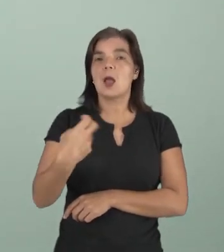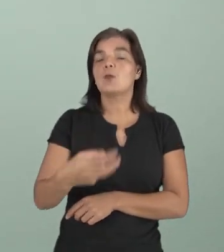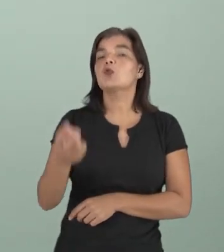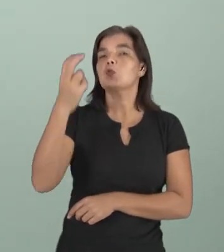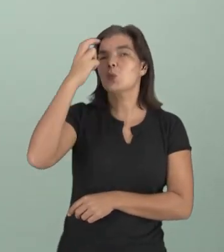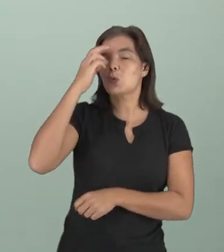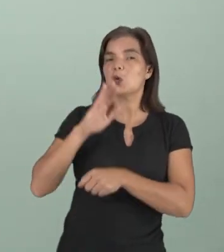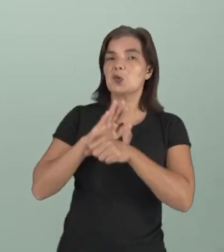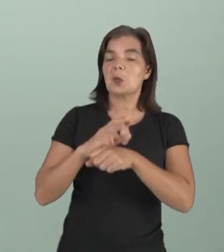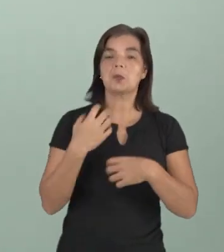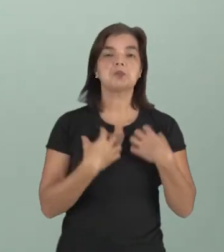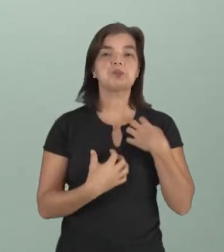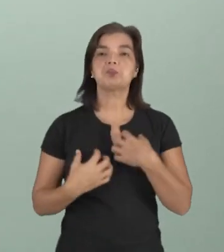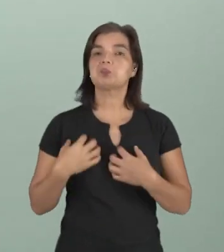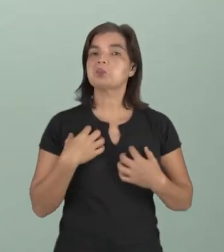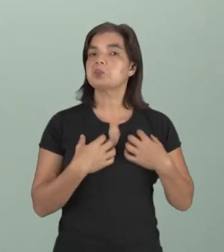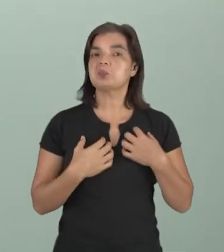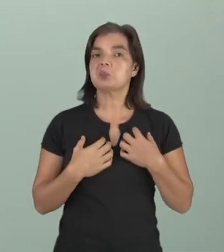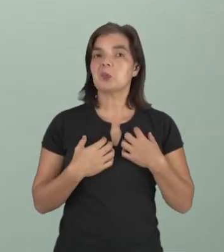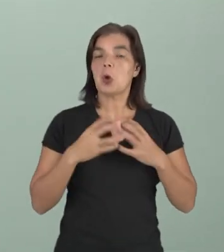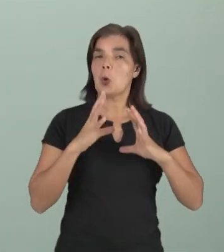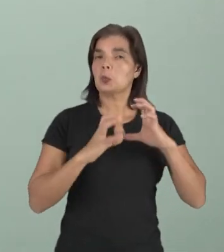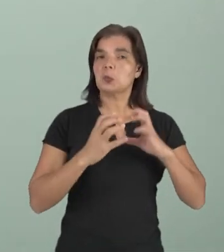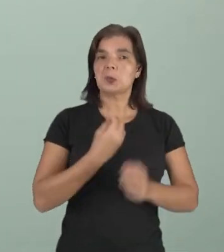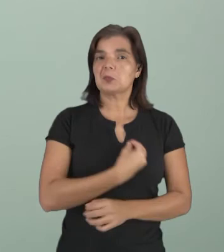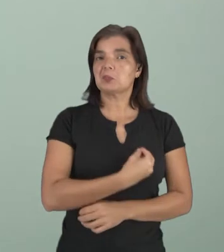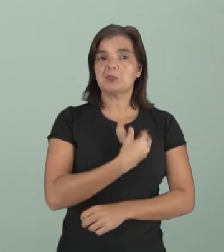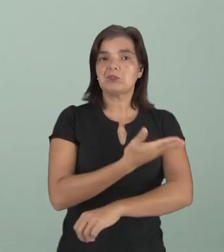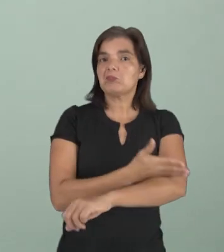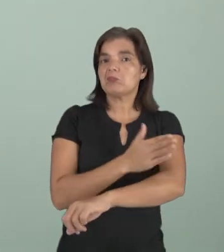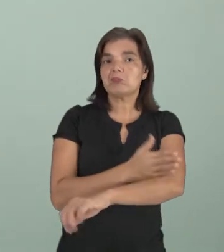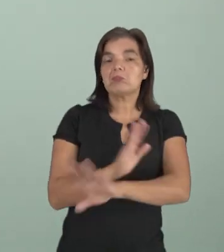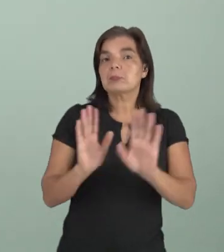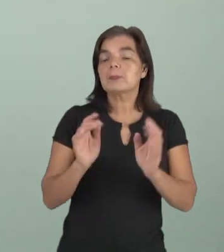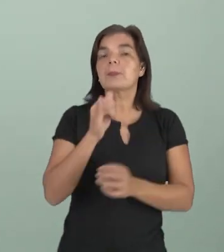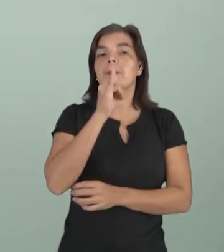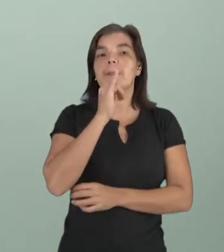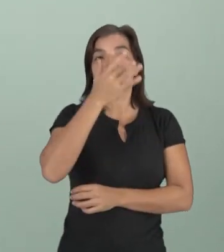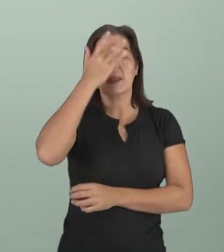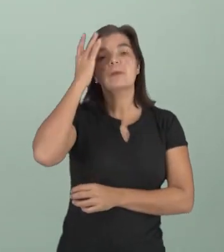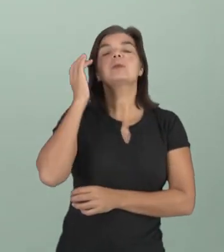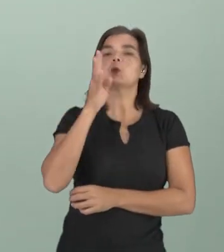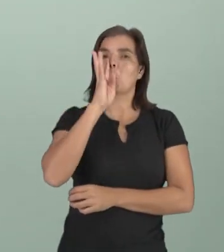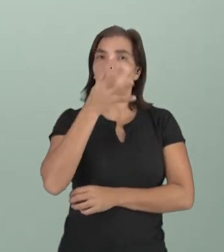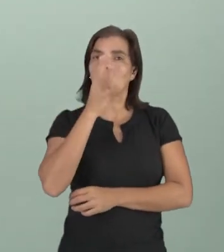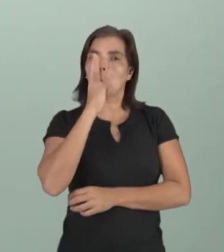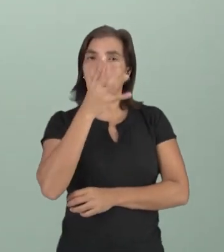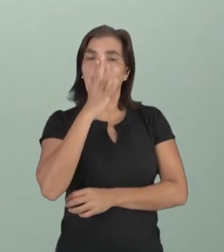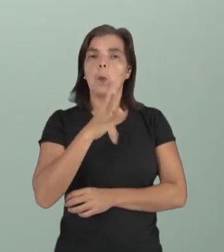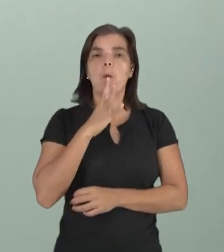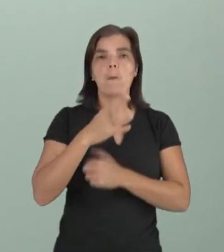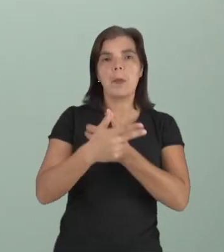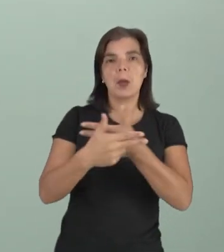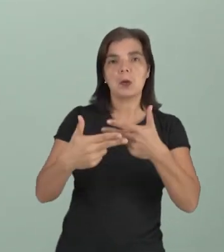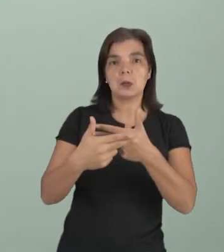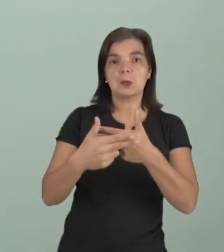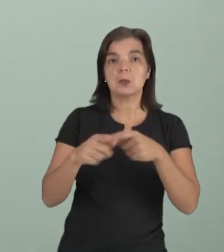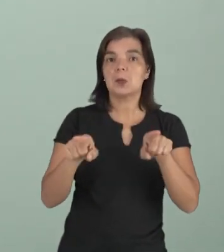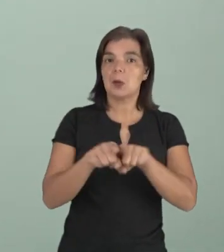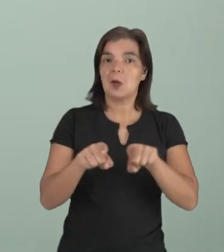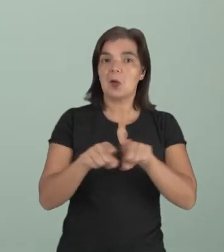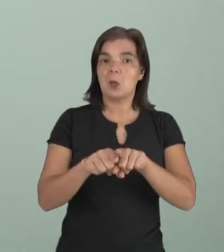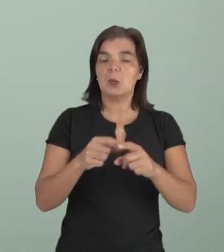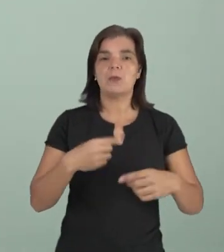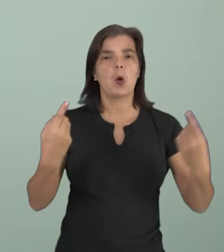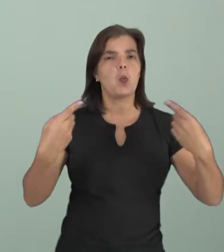se perturba com os conflitos da vida prática. Por exemplo, as pessoas que julgam conhecer alguma coisa, elas ficam